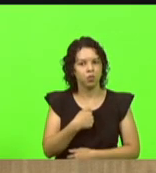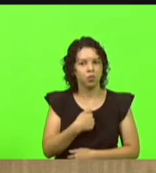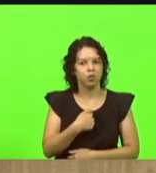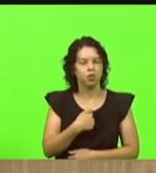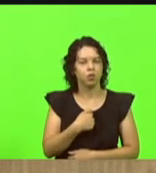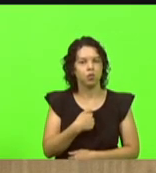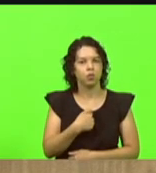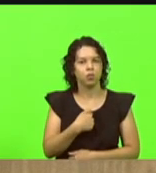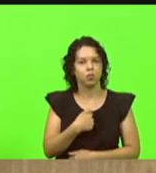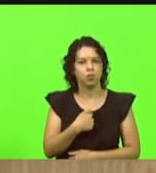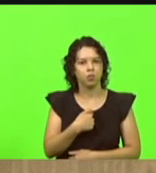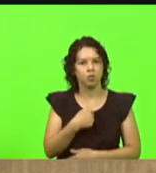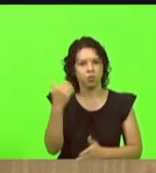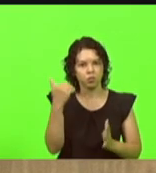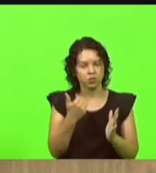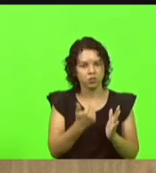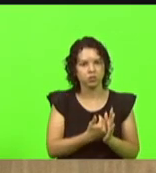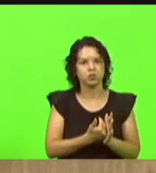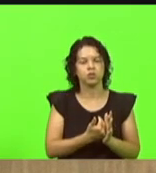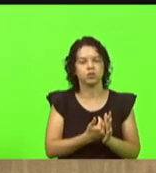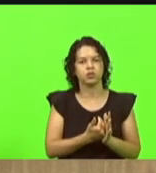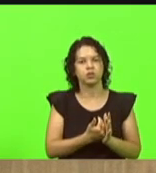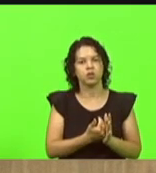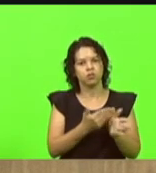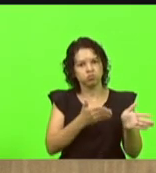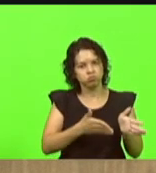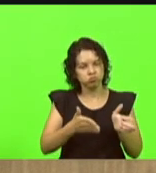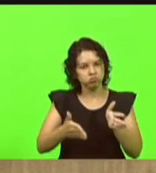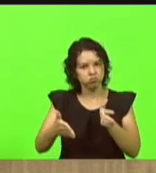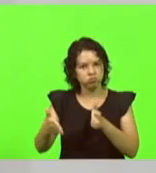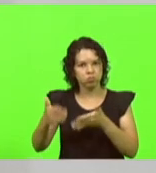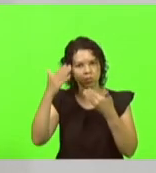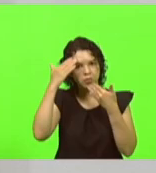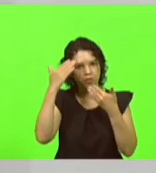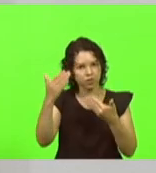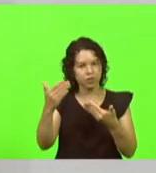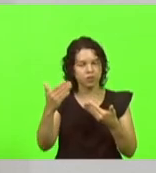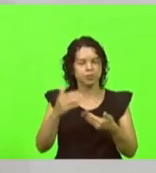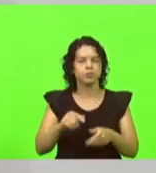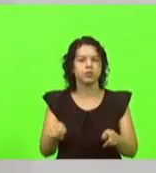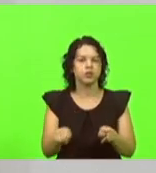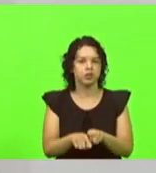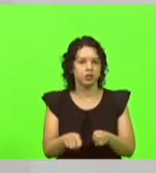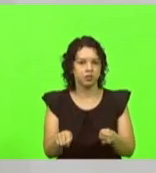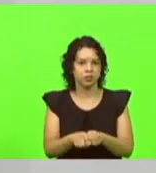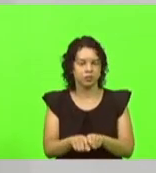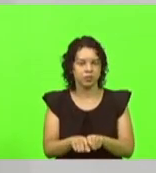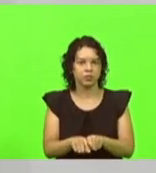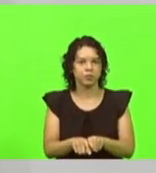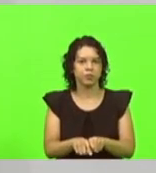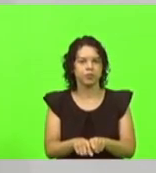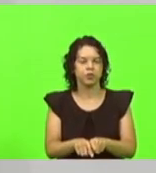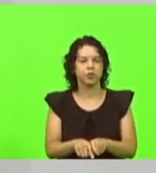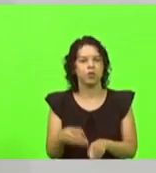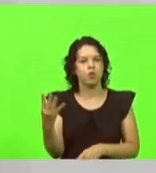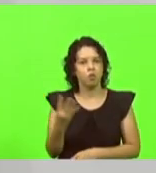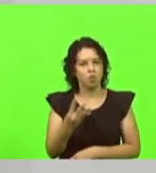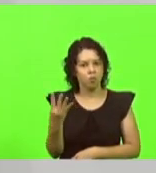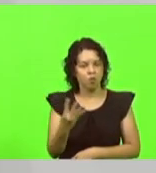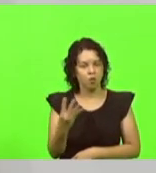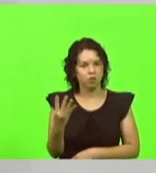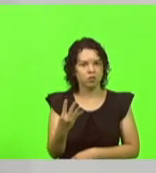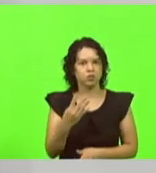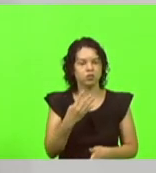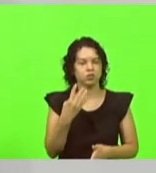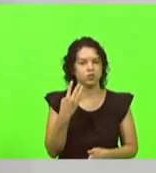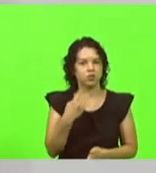nossos pares aqui esperam de nós. Obrigado, deputado Pedro. Também o quarto secretário, o deputado Laércio